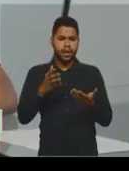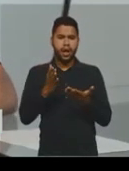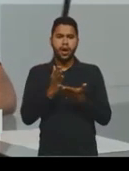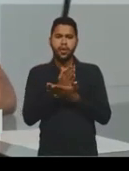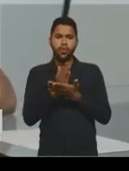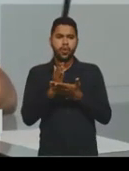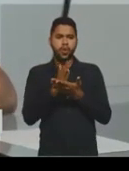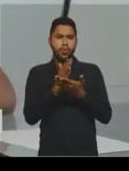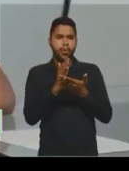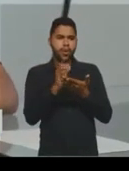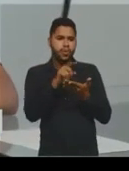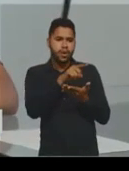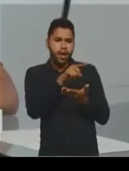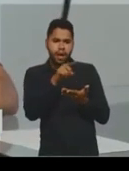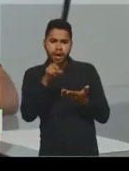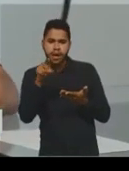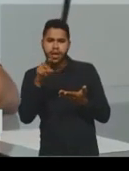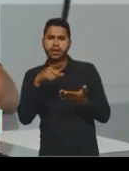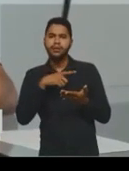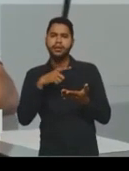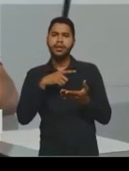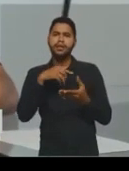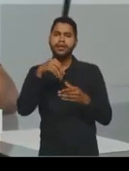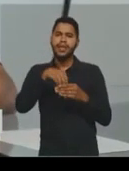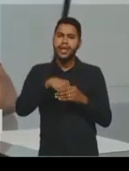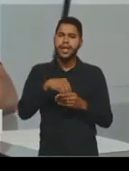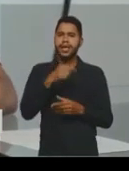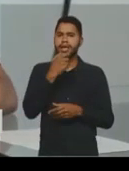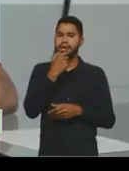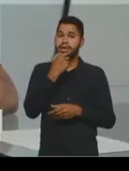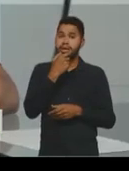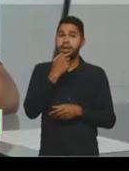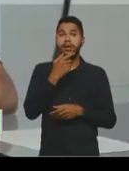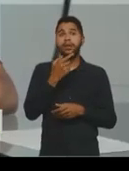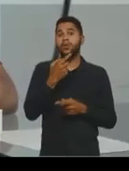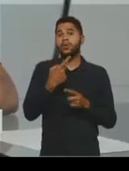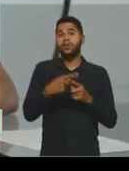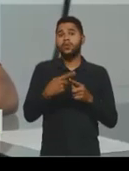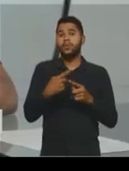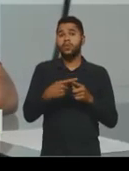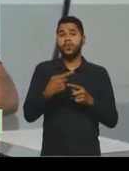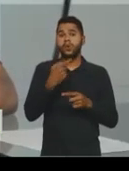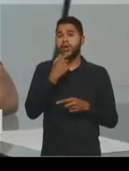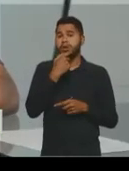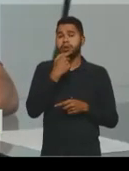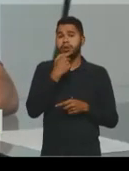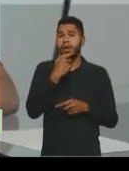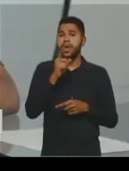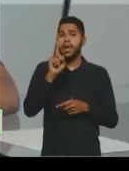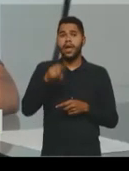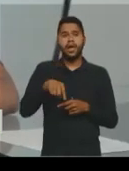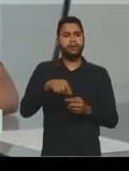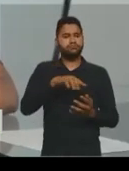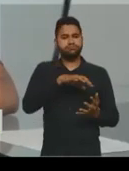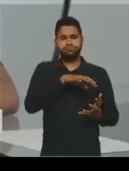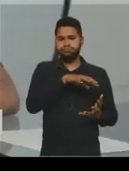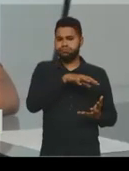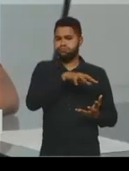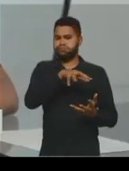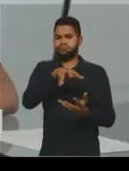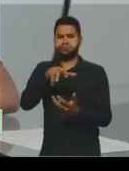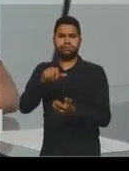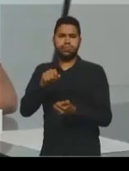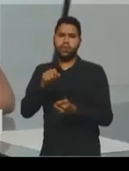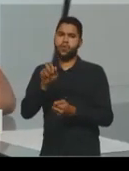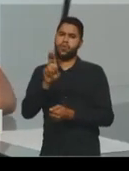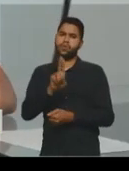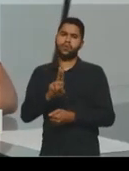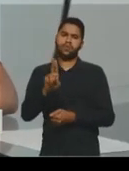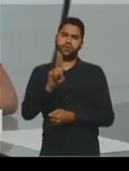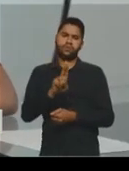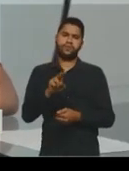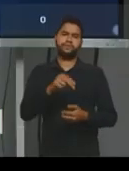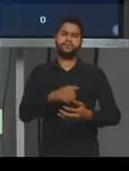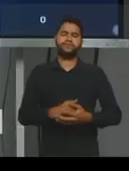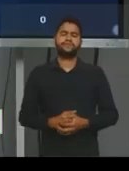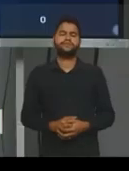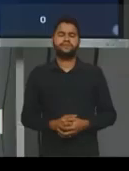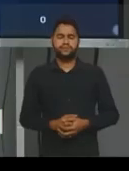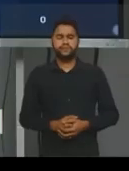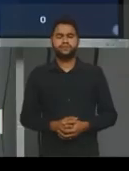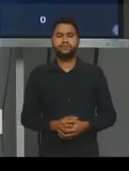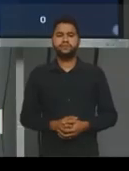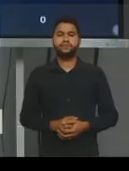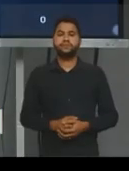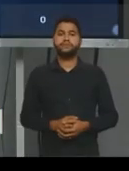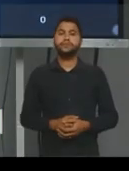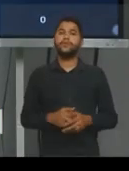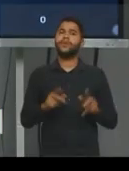inglês. Então, o mundo digital escolhe essa língua porque o inglês é a língua universal. Ok, o professor